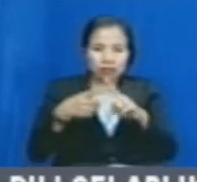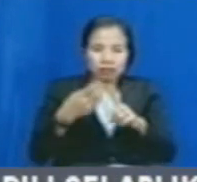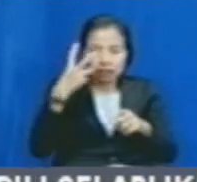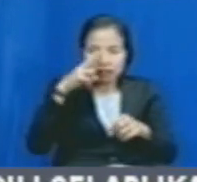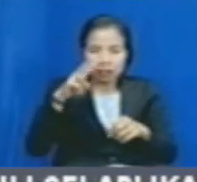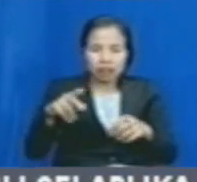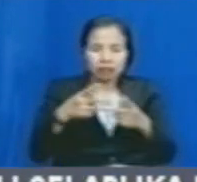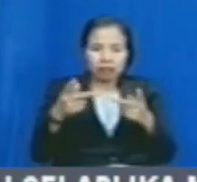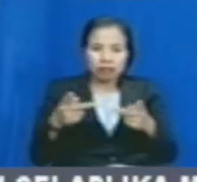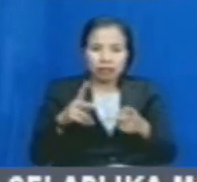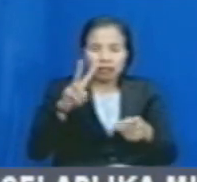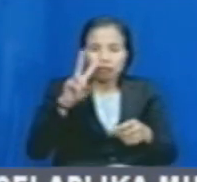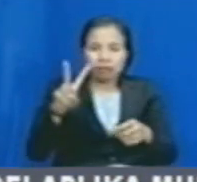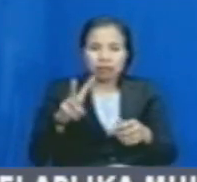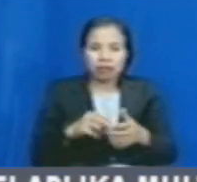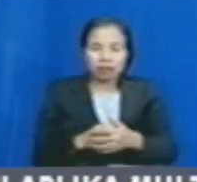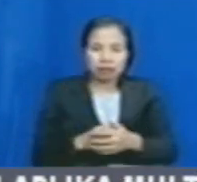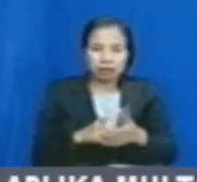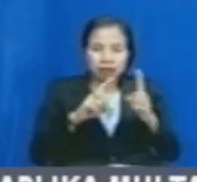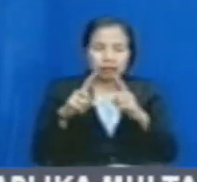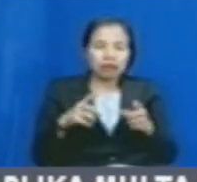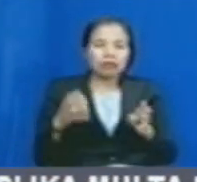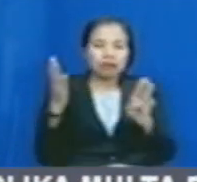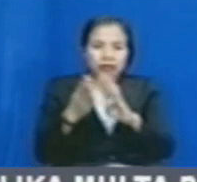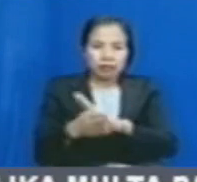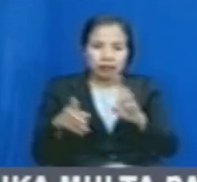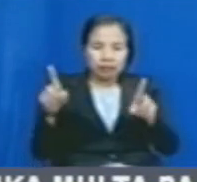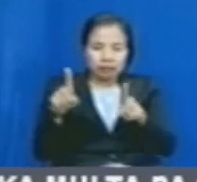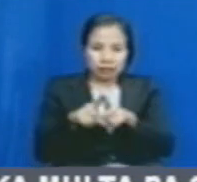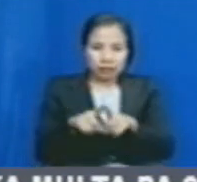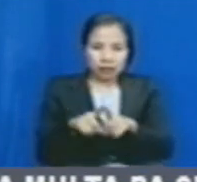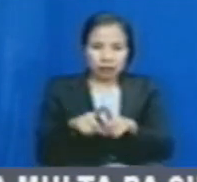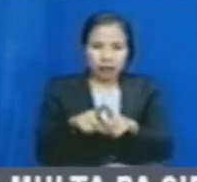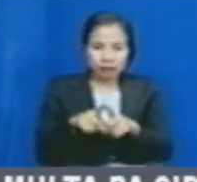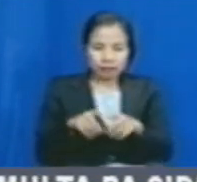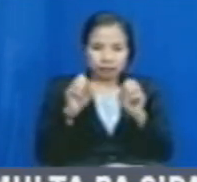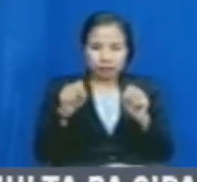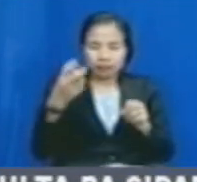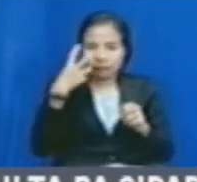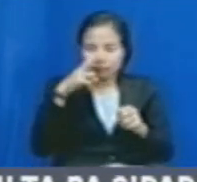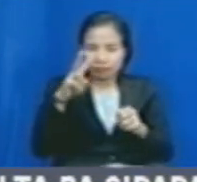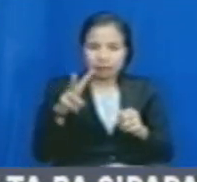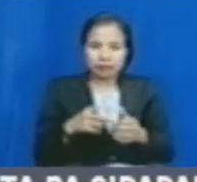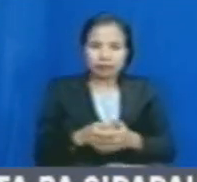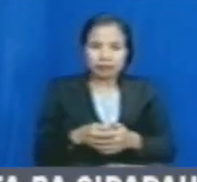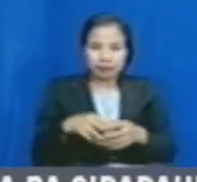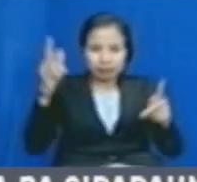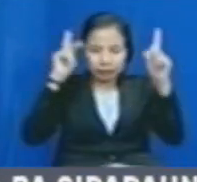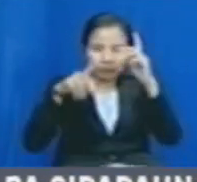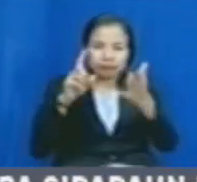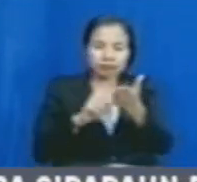área ruane crítico do ni ou casa nesan nesan bel tetu ne ou gai situação crítico do ni atual